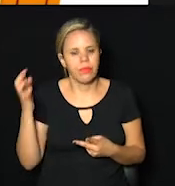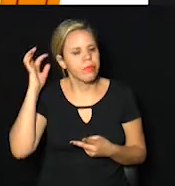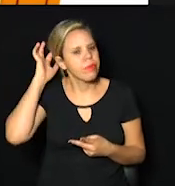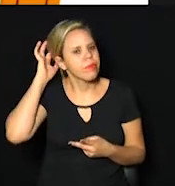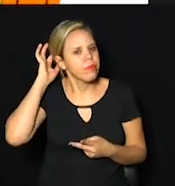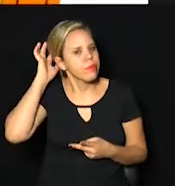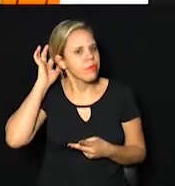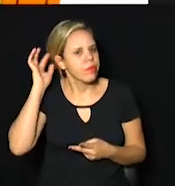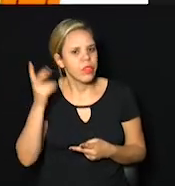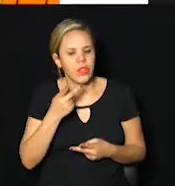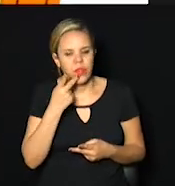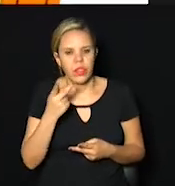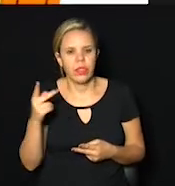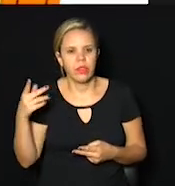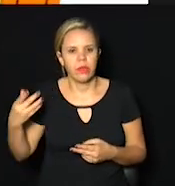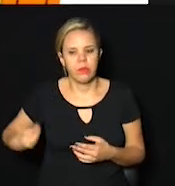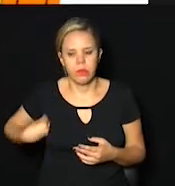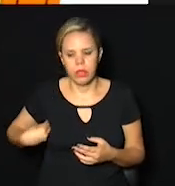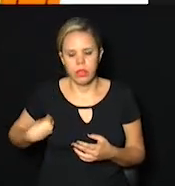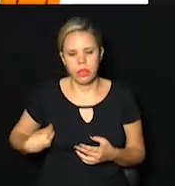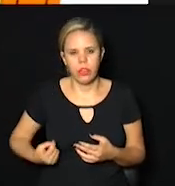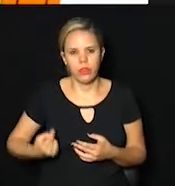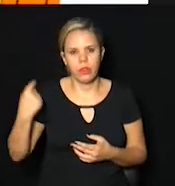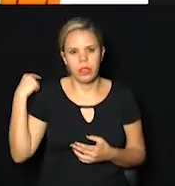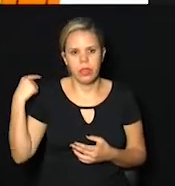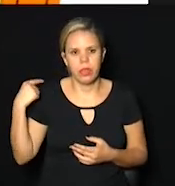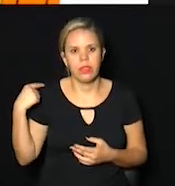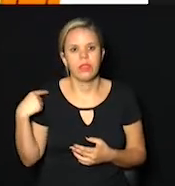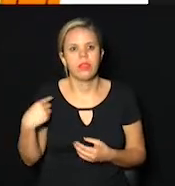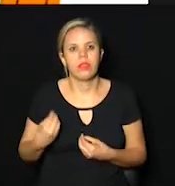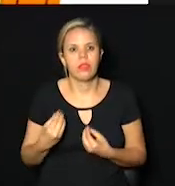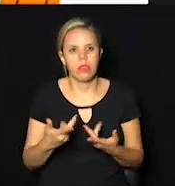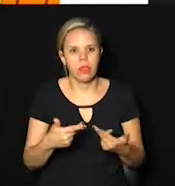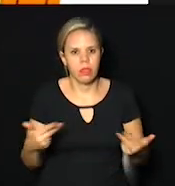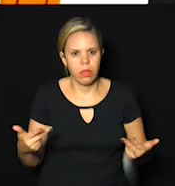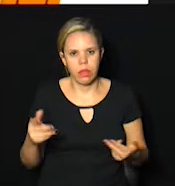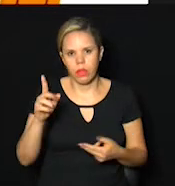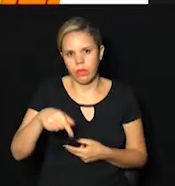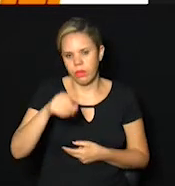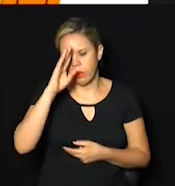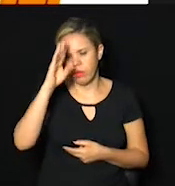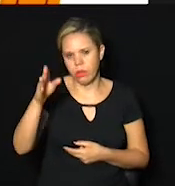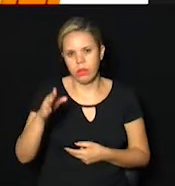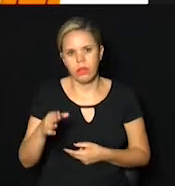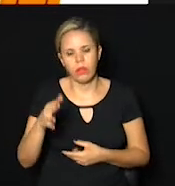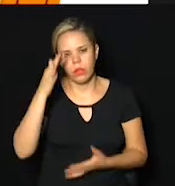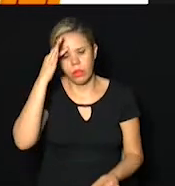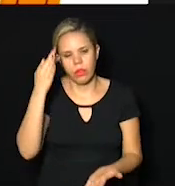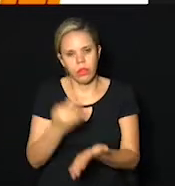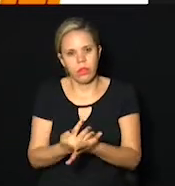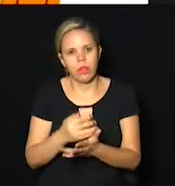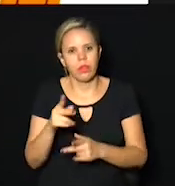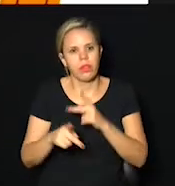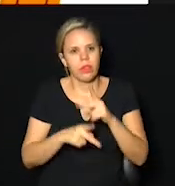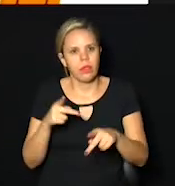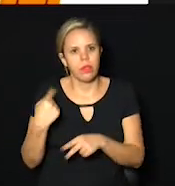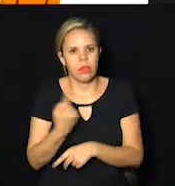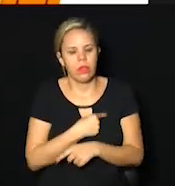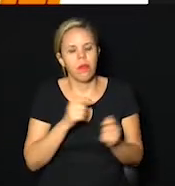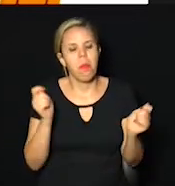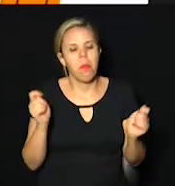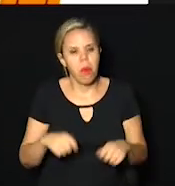aqui de presente e de passado, vão nos entregar algo que é fundamental, que é a confiança das pessoas para que a gente possa